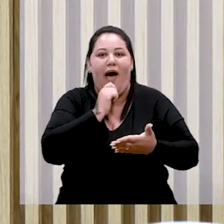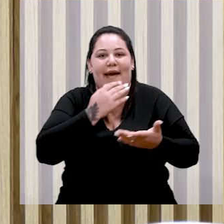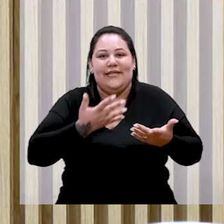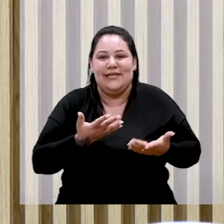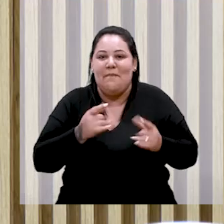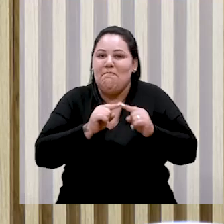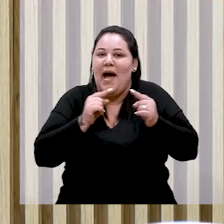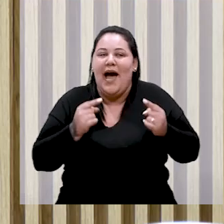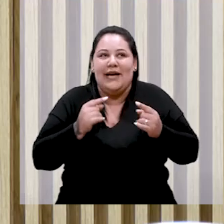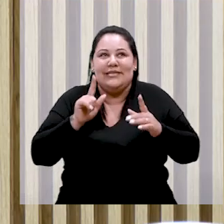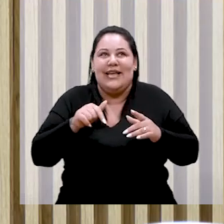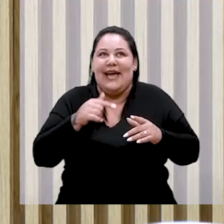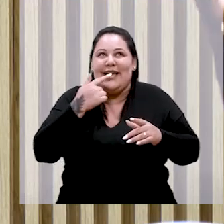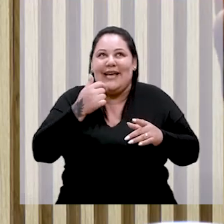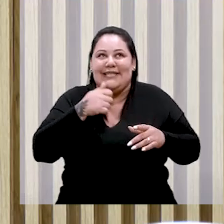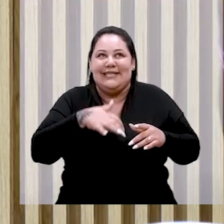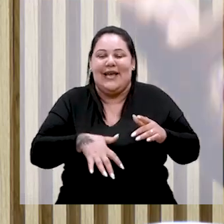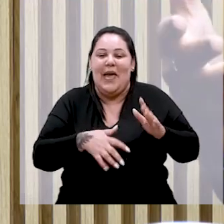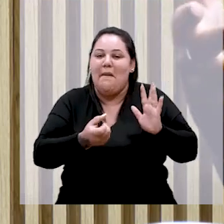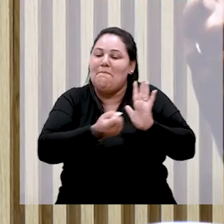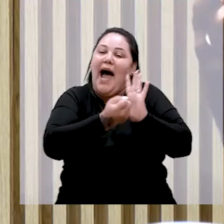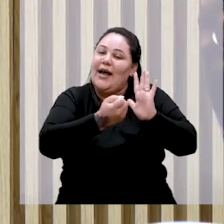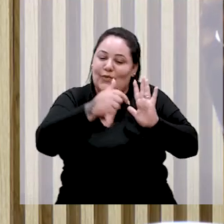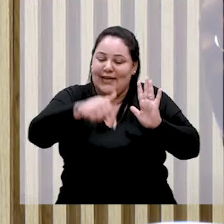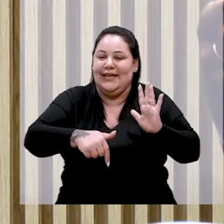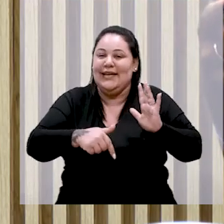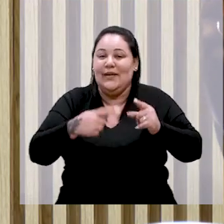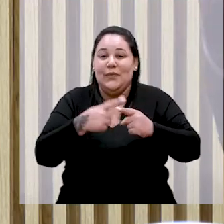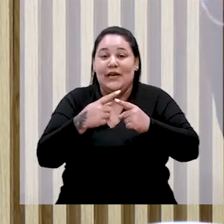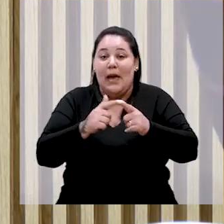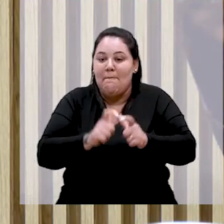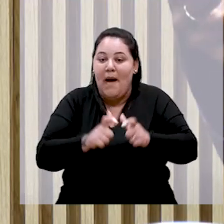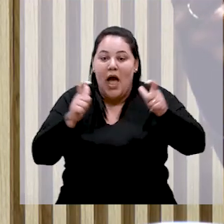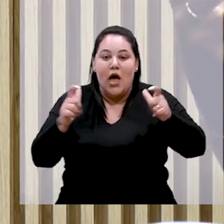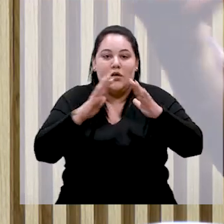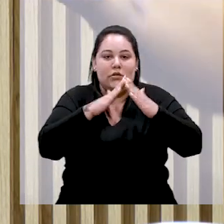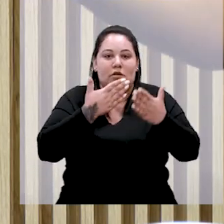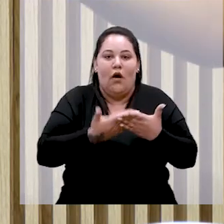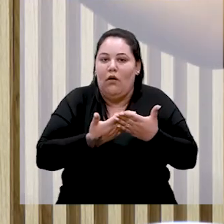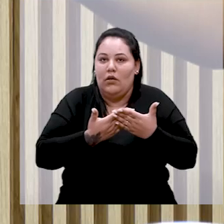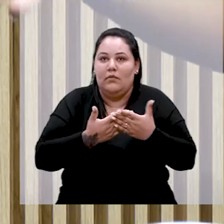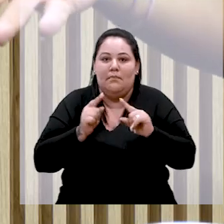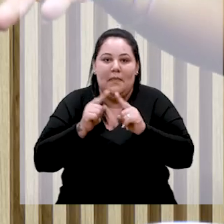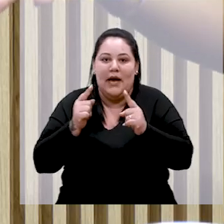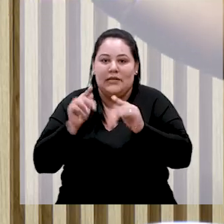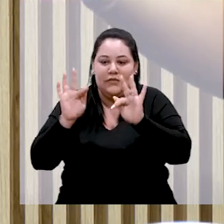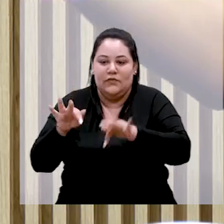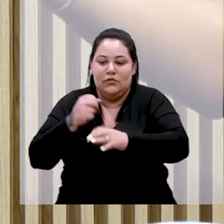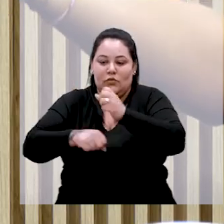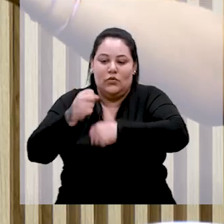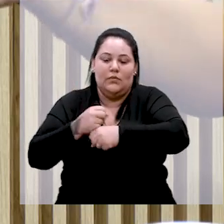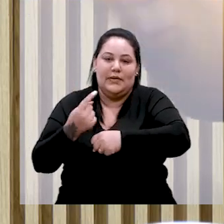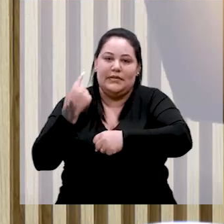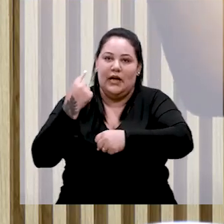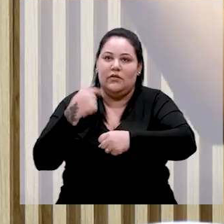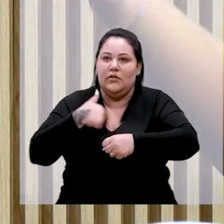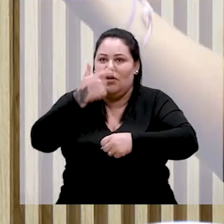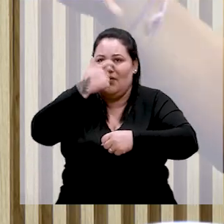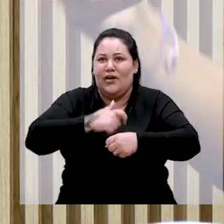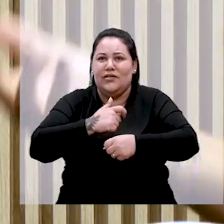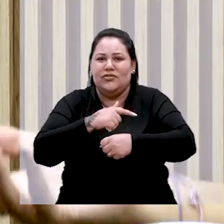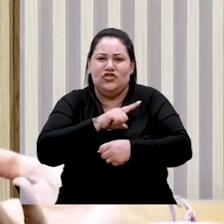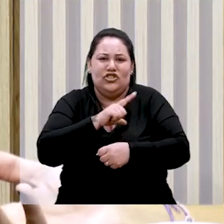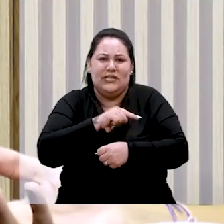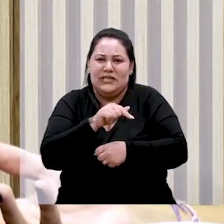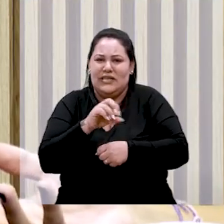acho que ele vira quase algo simbólico, emblemático, assim. A nossa maior escola, mas que estava no final do ano passado com, sei lá, acho que